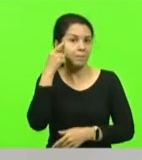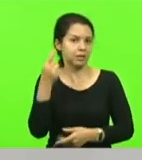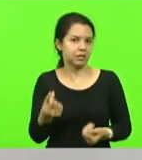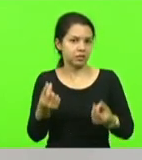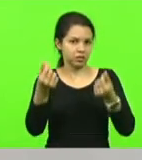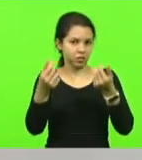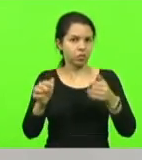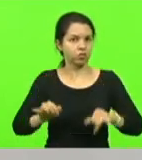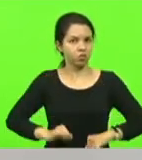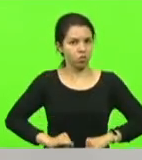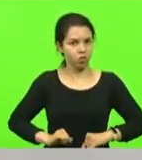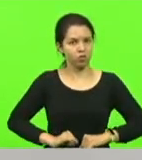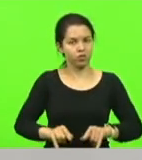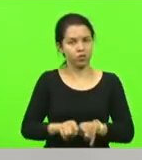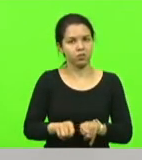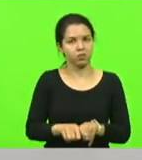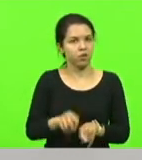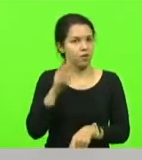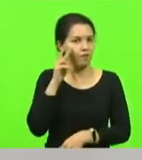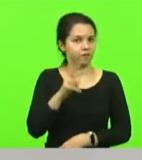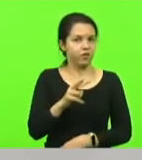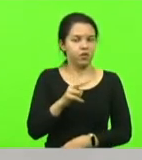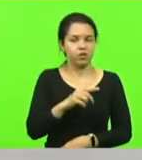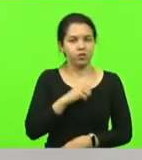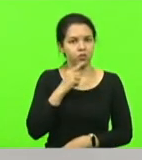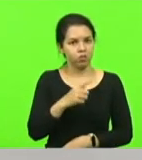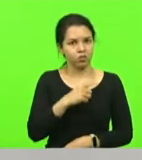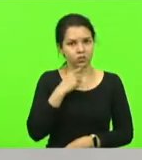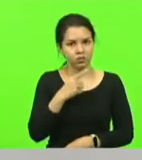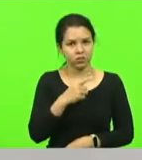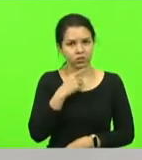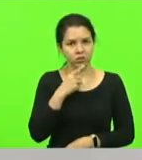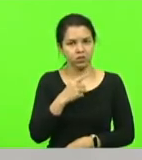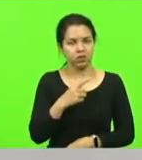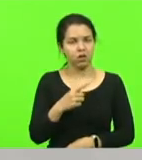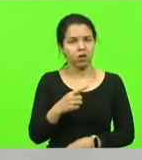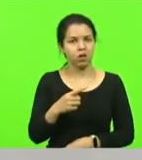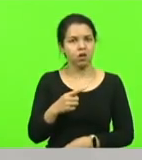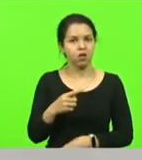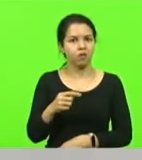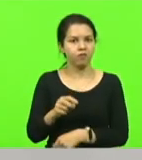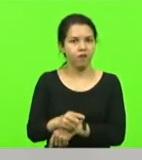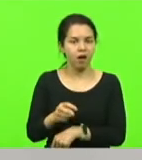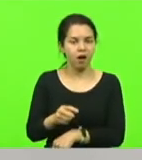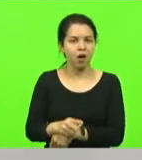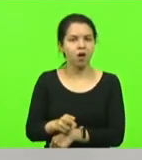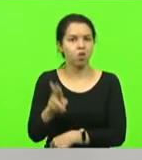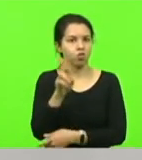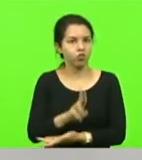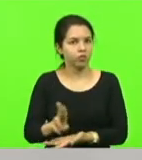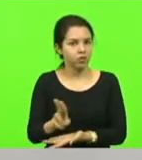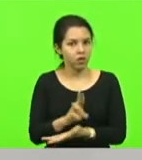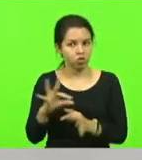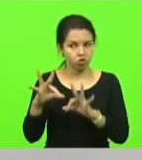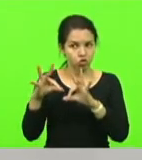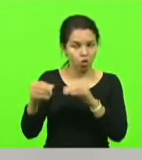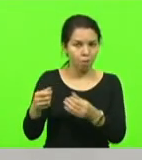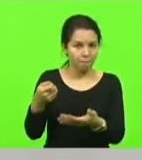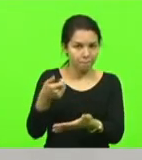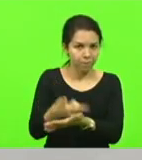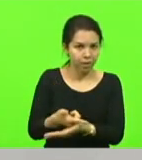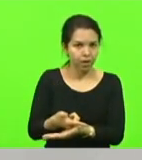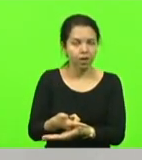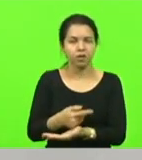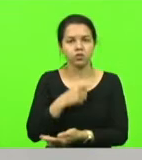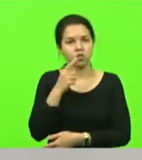mais enxergar, que já não tem mais vagas em universidades, porque nem todos conseguem pagar, então nem vão mais